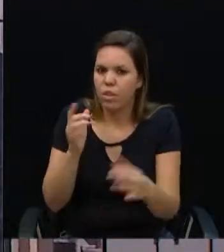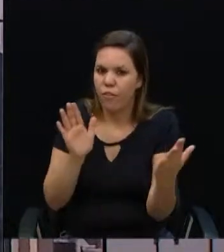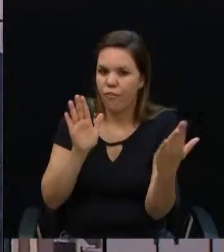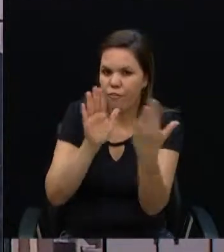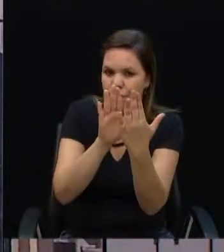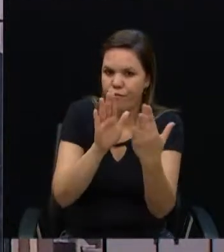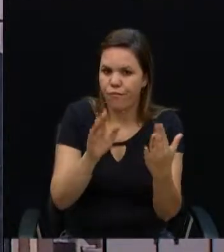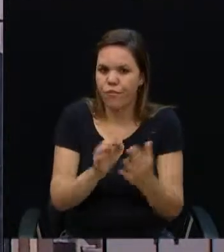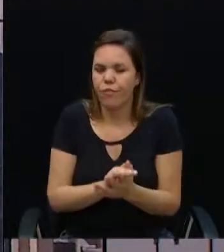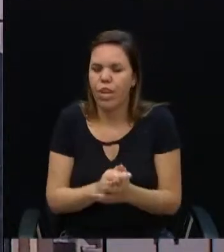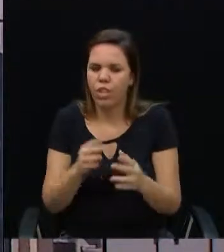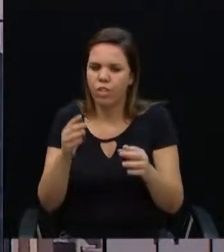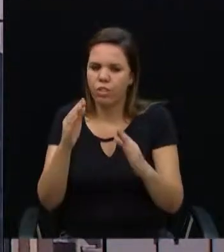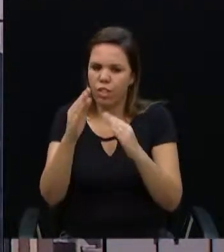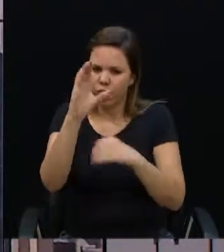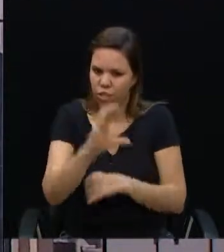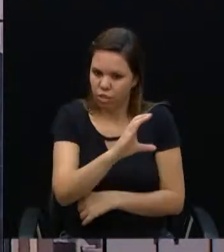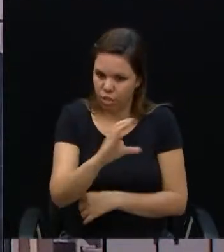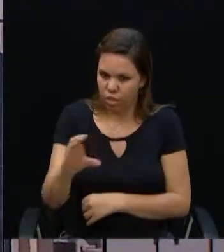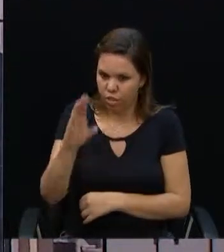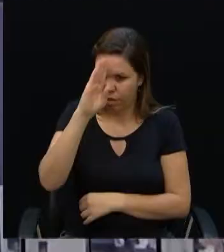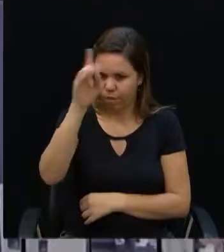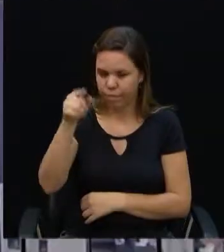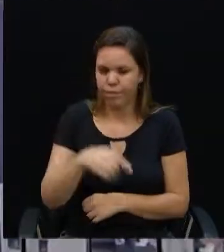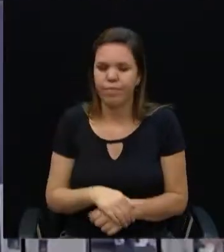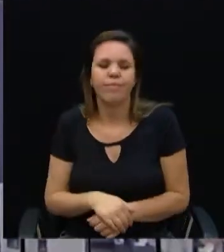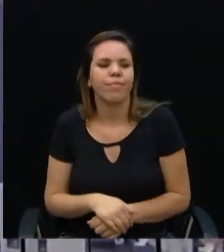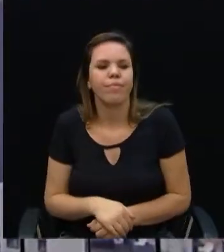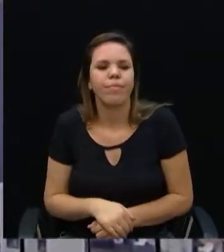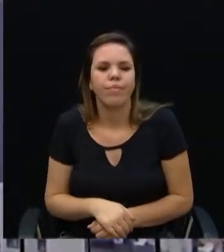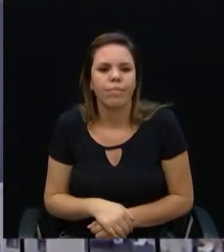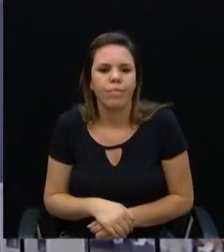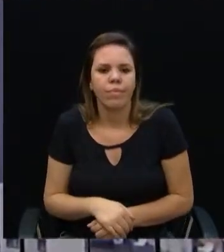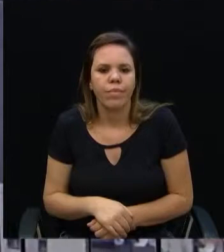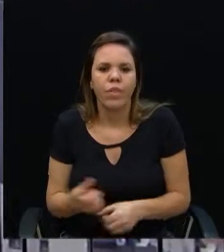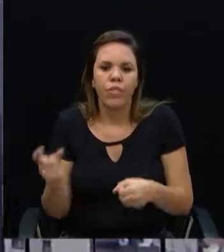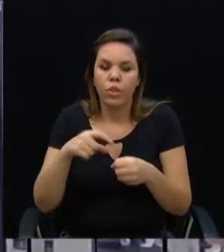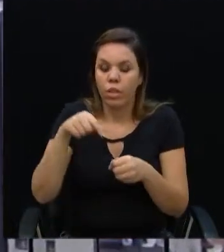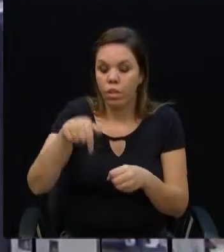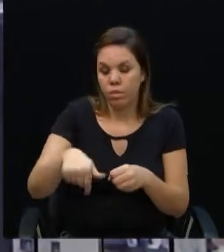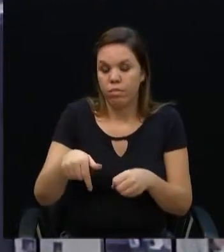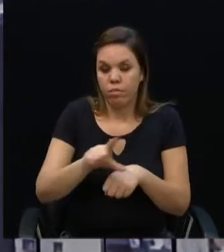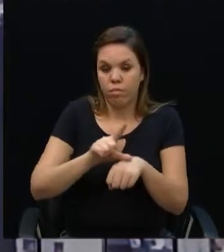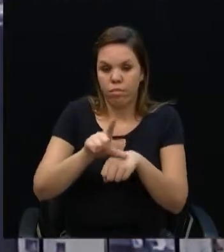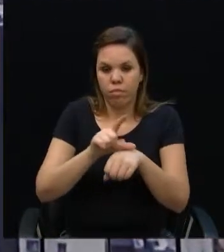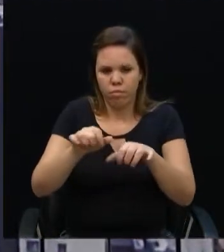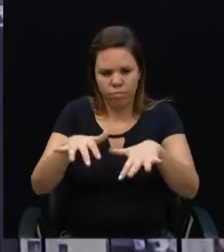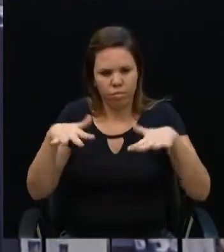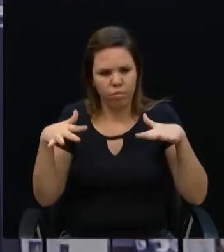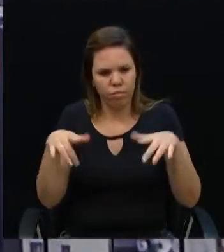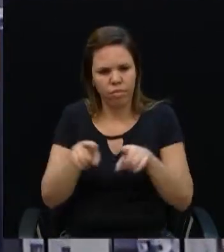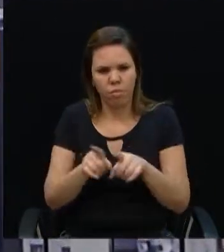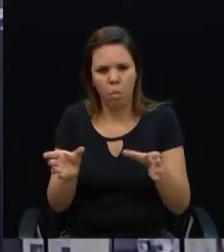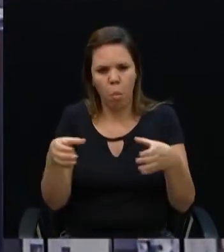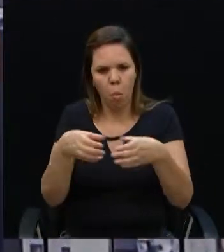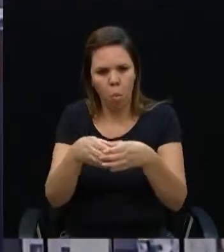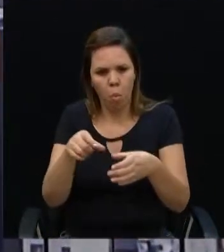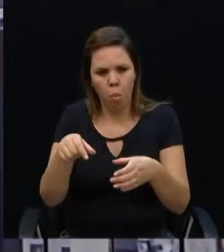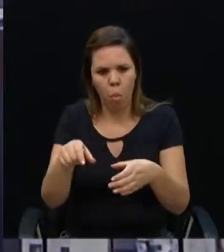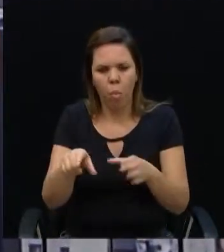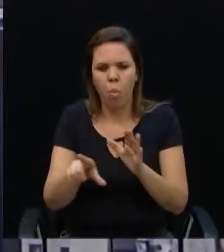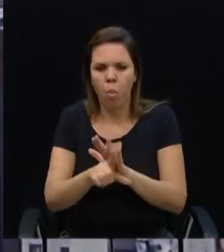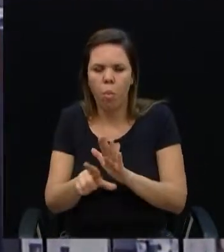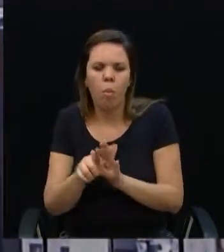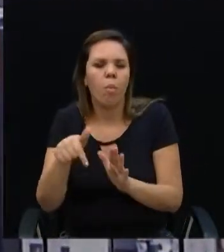Catedral Metropolitana, tá certo? Voltando aqui ao Legislativo Campineiro, a Comissão de Constituição e Legalidade da